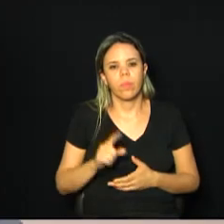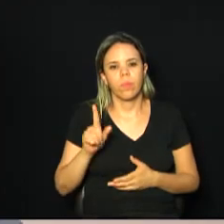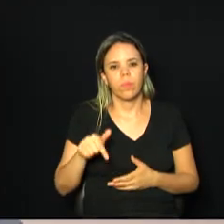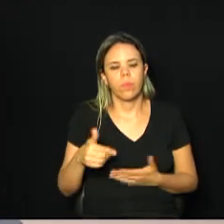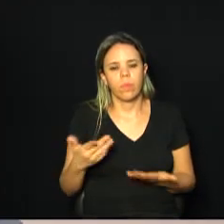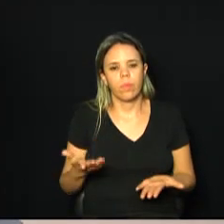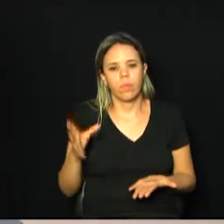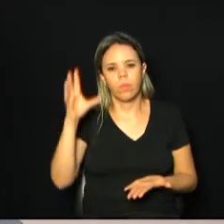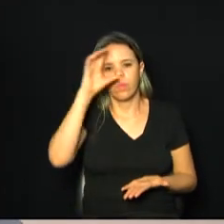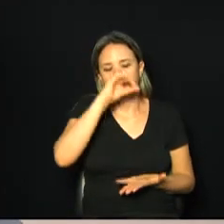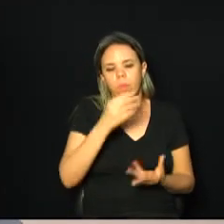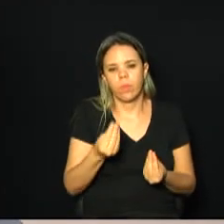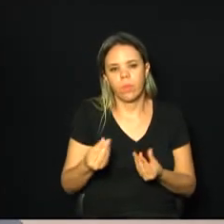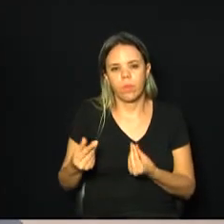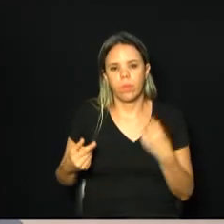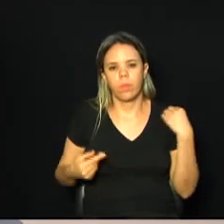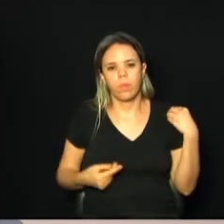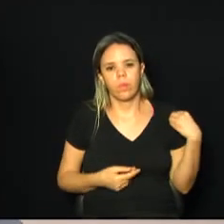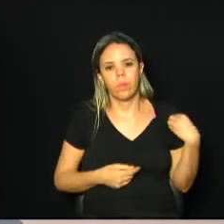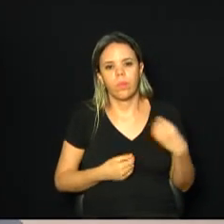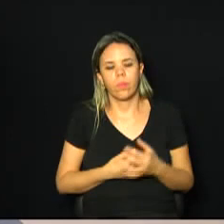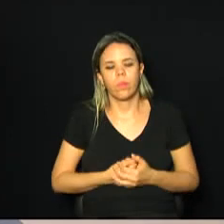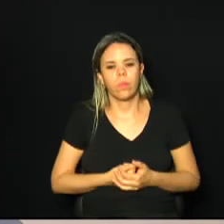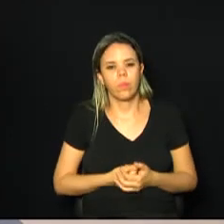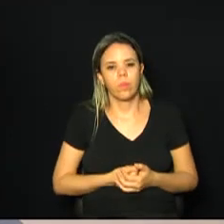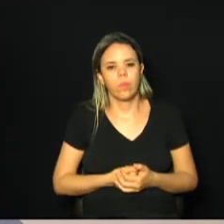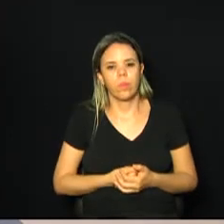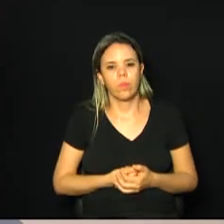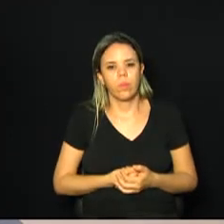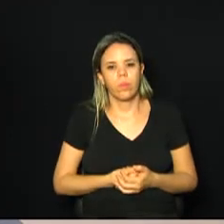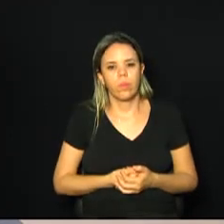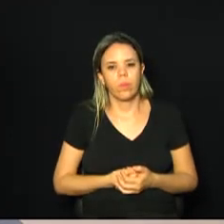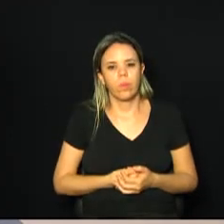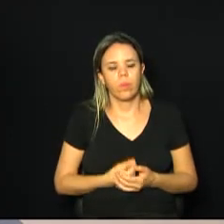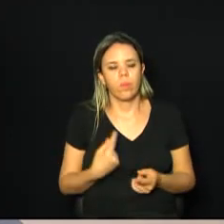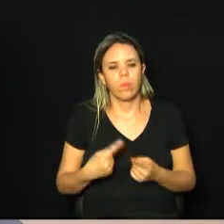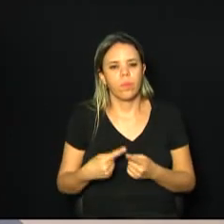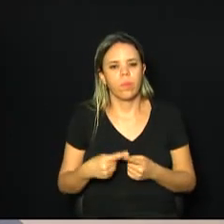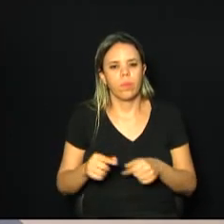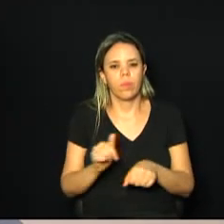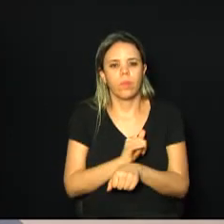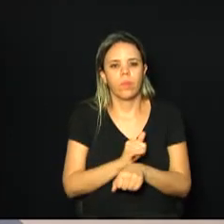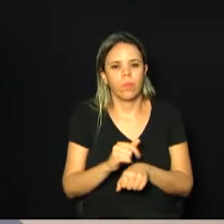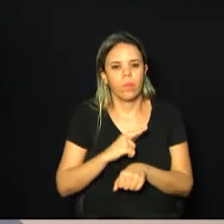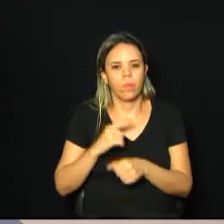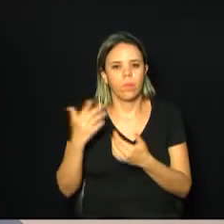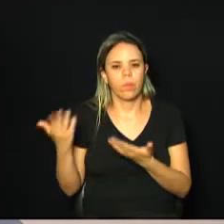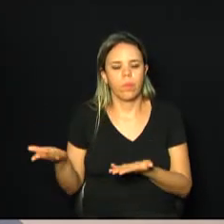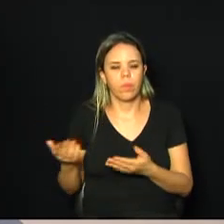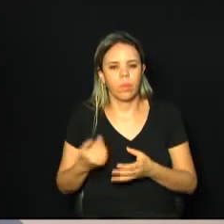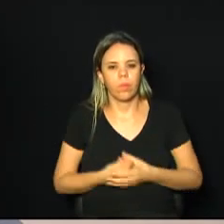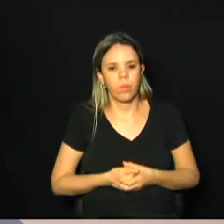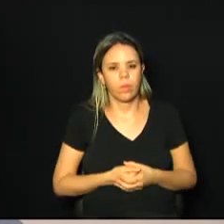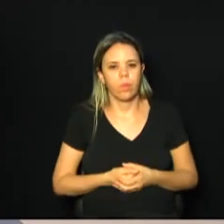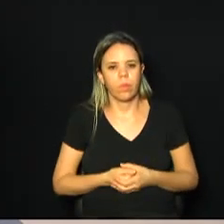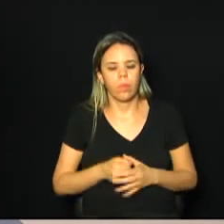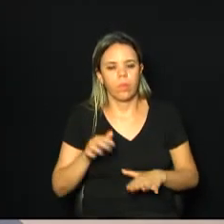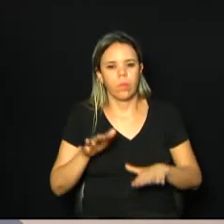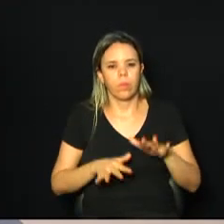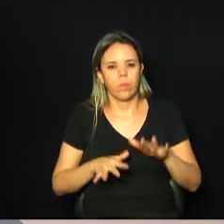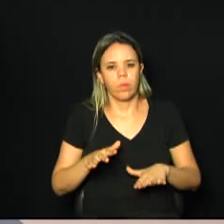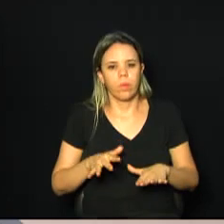é aprender muito, muito, muito mesmo. Porque os caminhos que nós temos, às vezes você